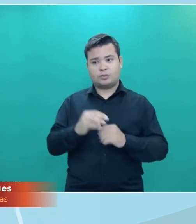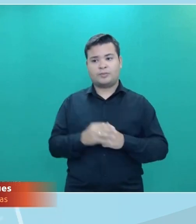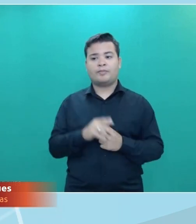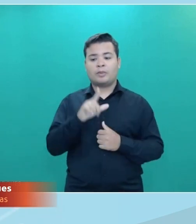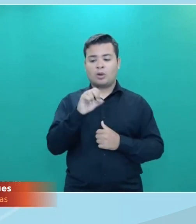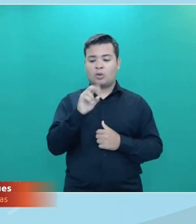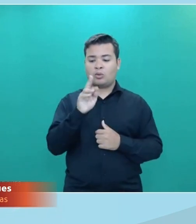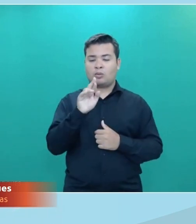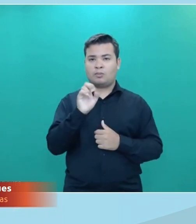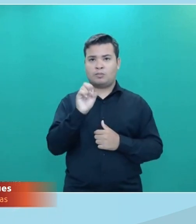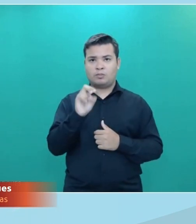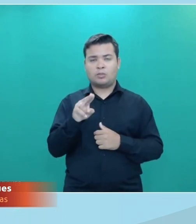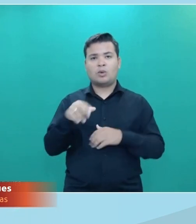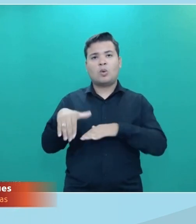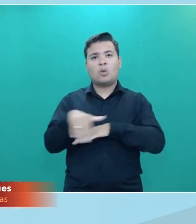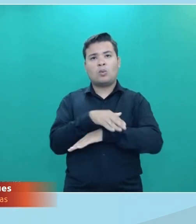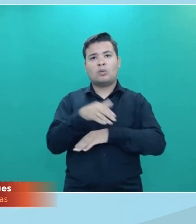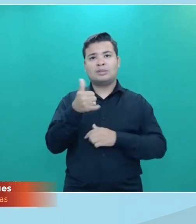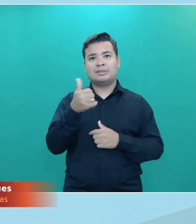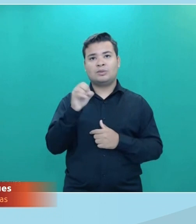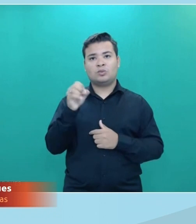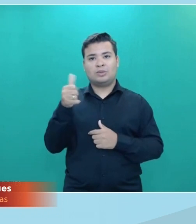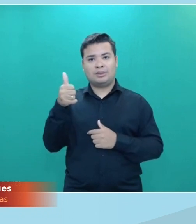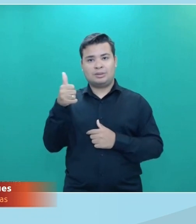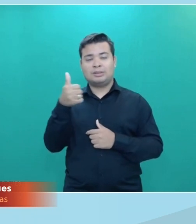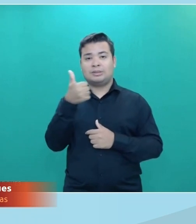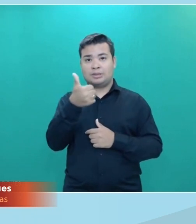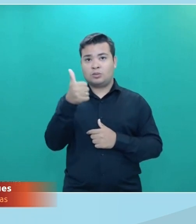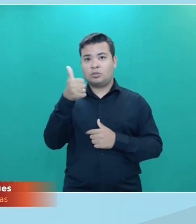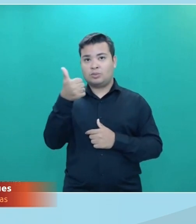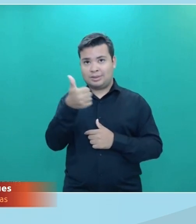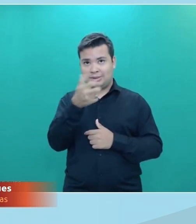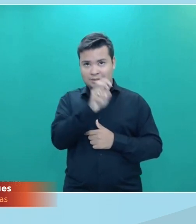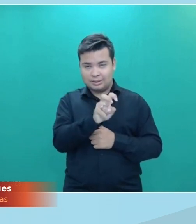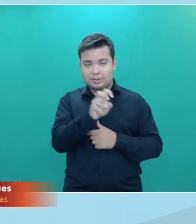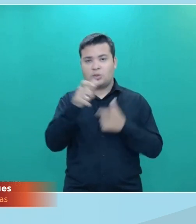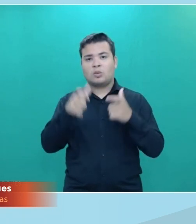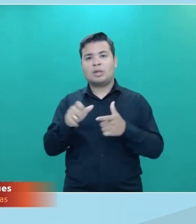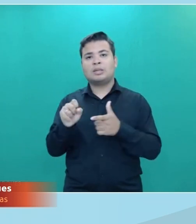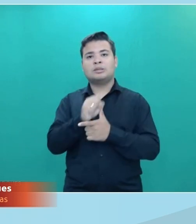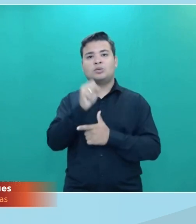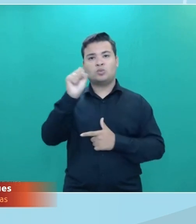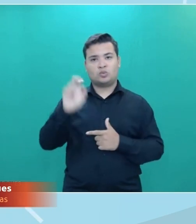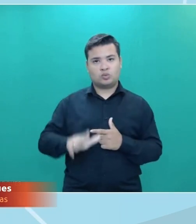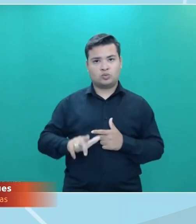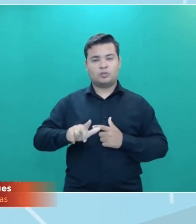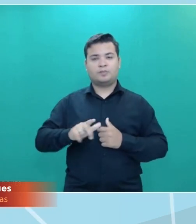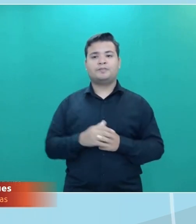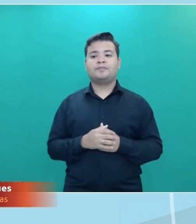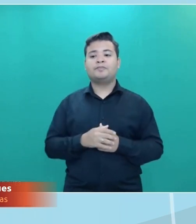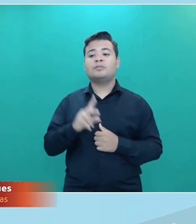rua 115, no setor sul. E para fechar, dia 29 de abril